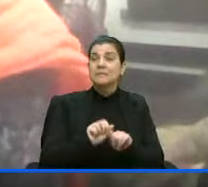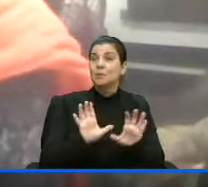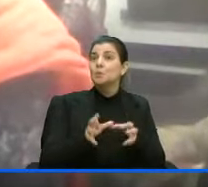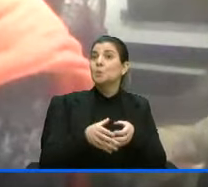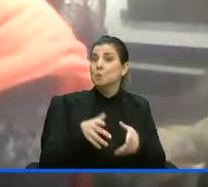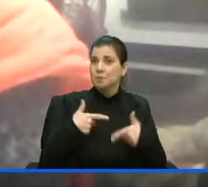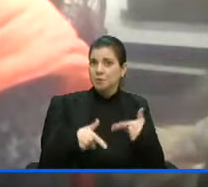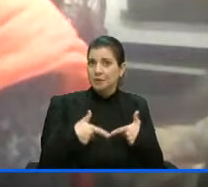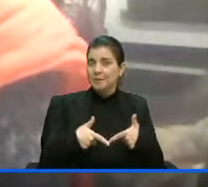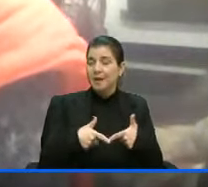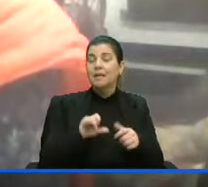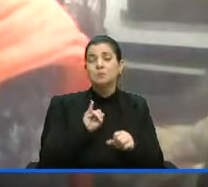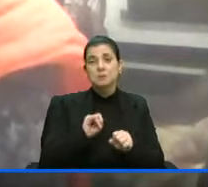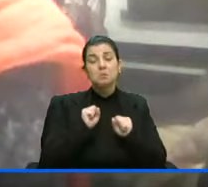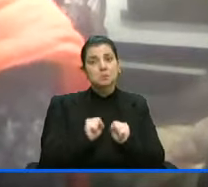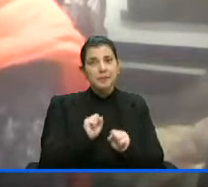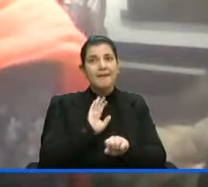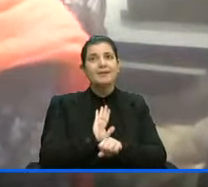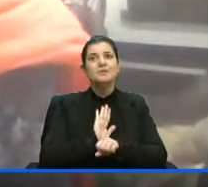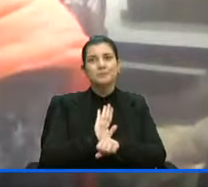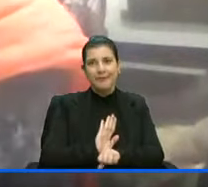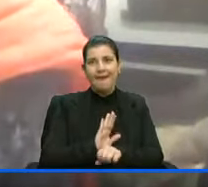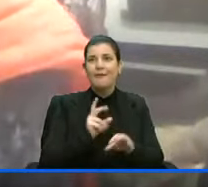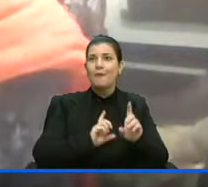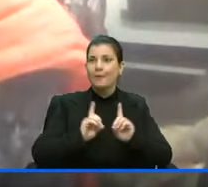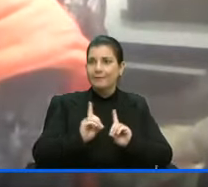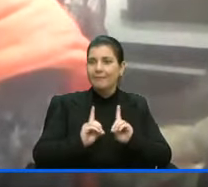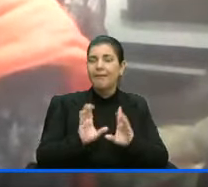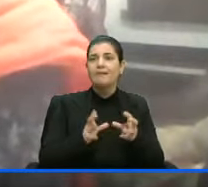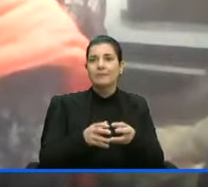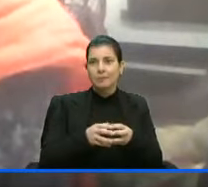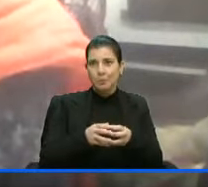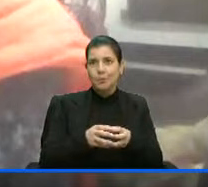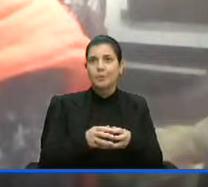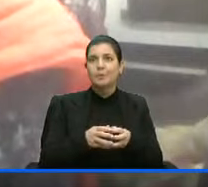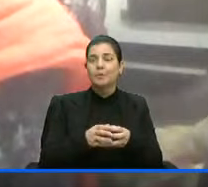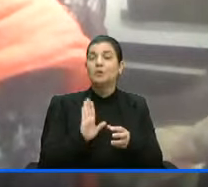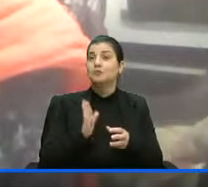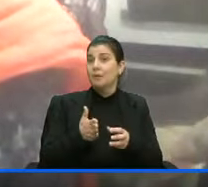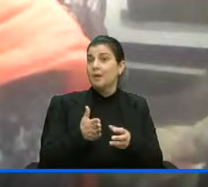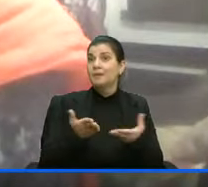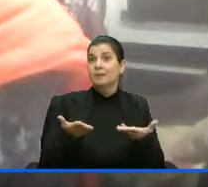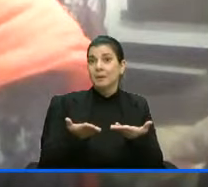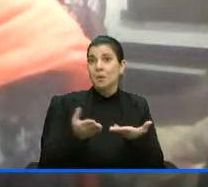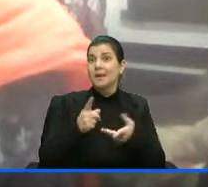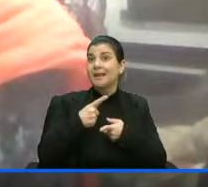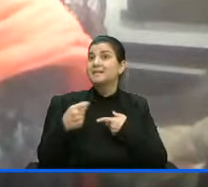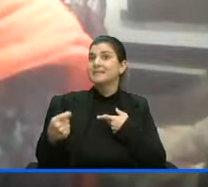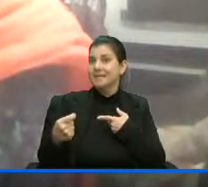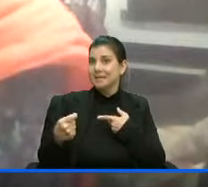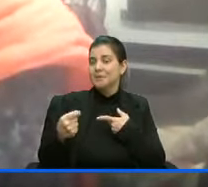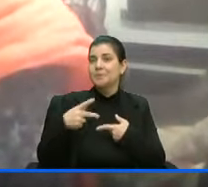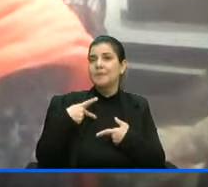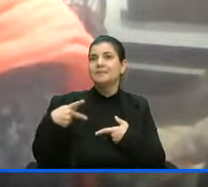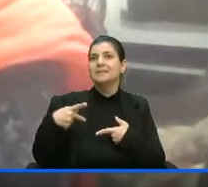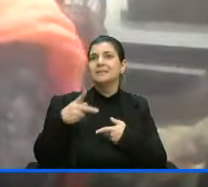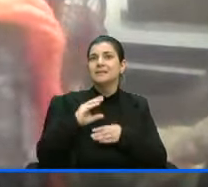interinstitucional, se a Isabel puder nos ajudar a coordenar esse grupo, já que agora ela saiu da presidência do